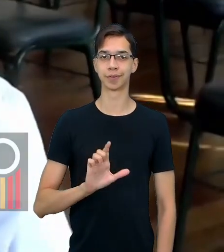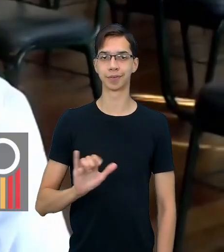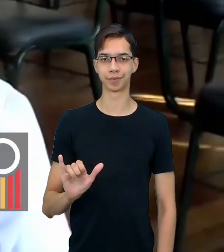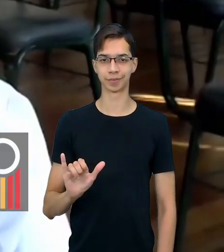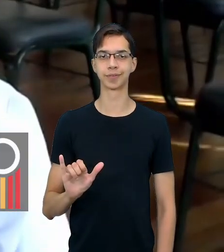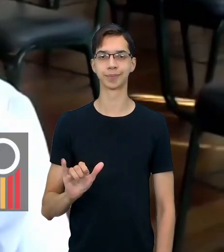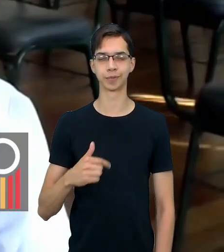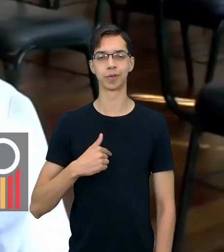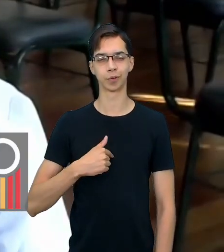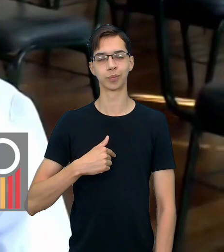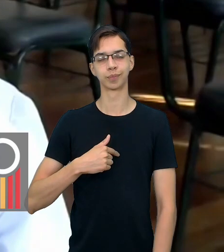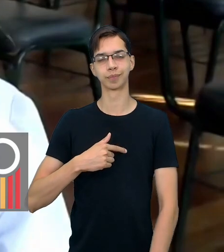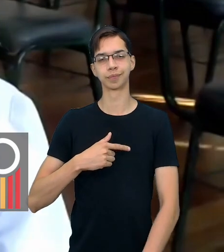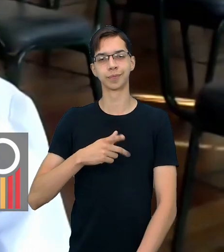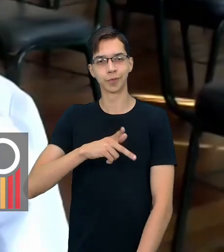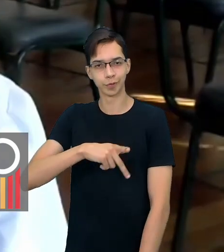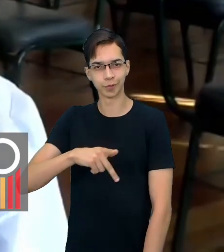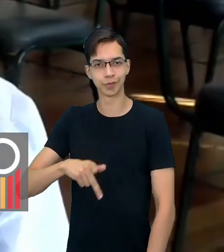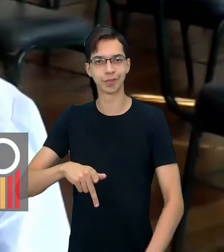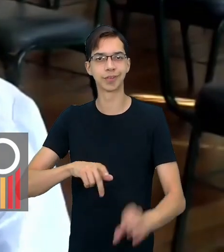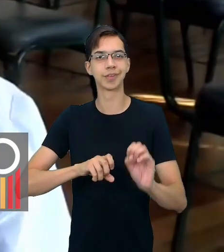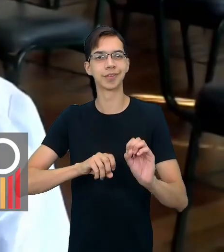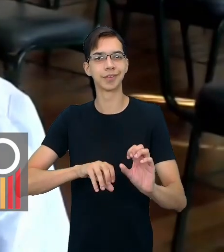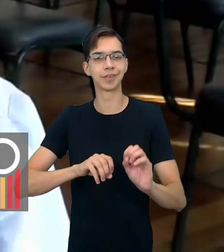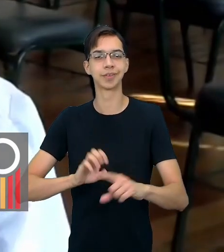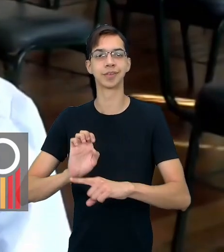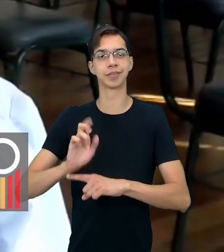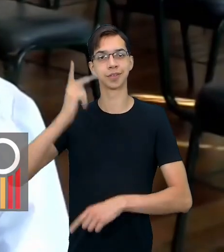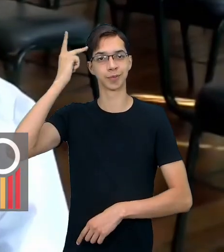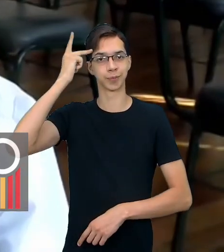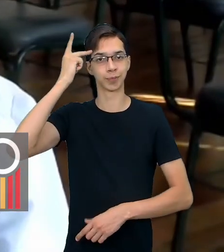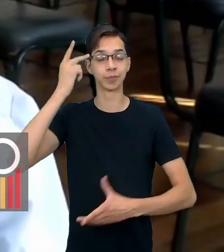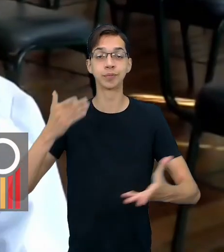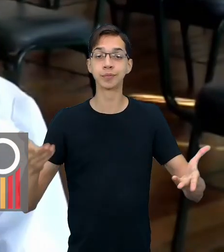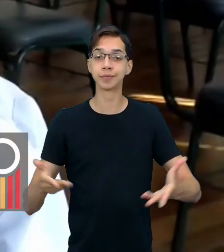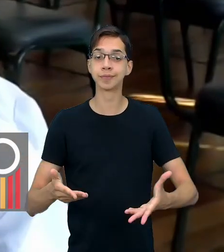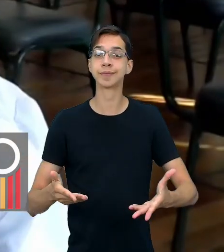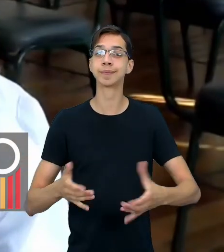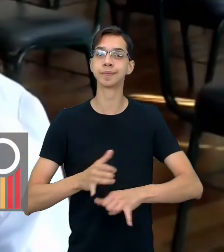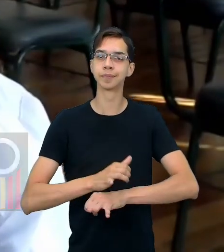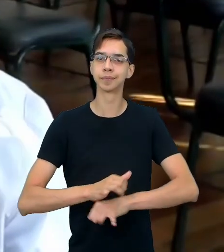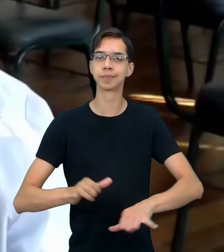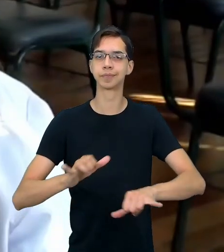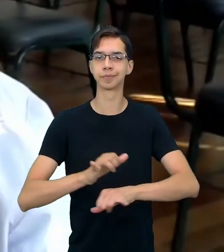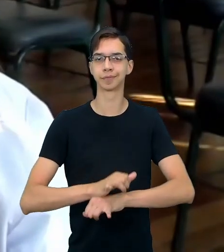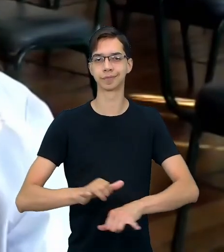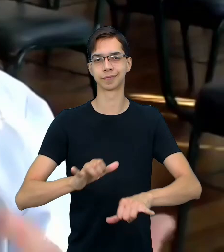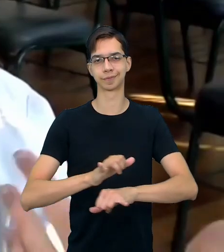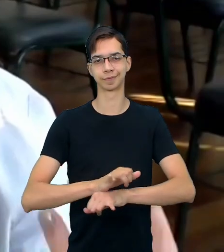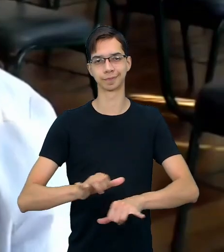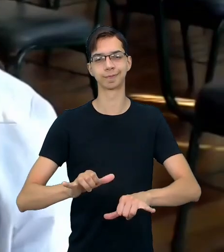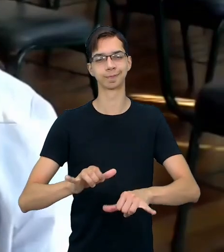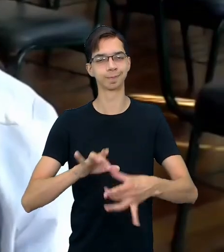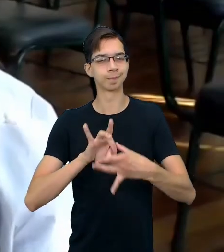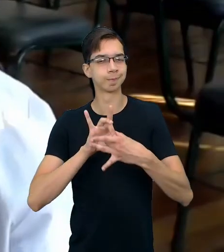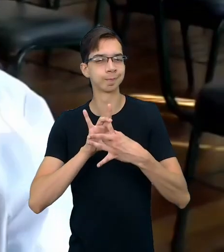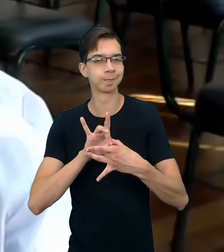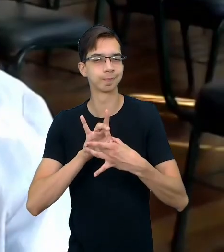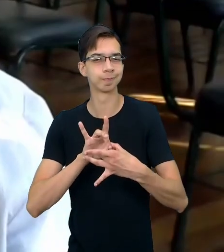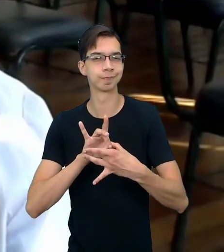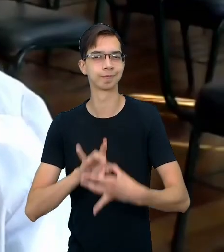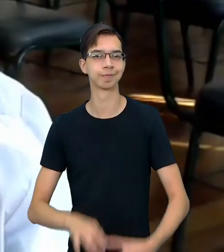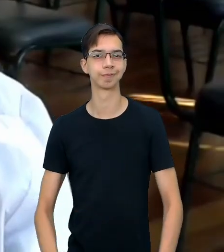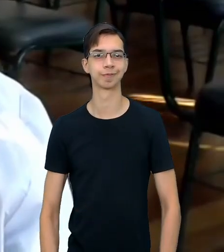docente da Rede Estadual de São Paulo, e vou conduzir essa pauta junto com vocês. Atualmente, eu estou